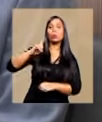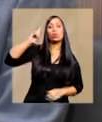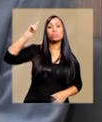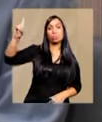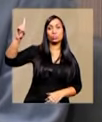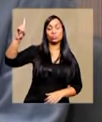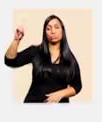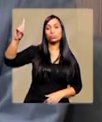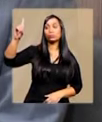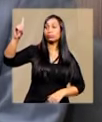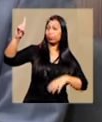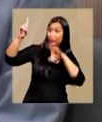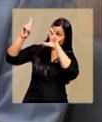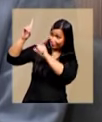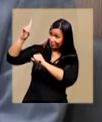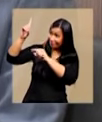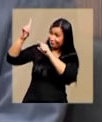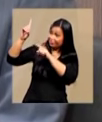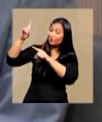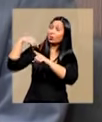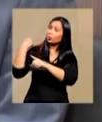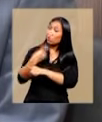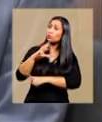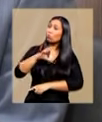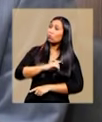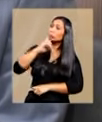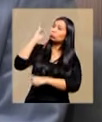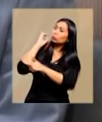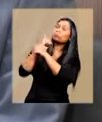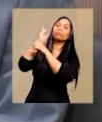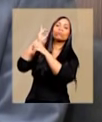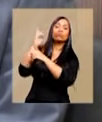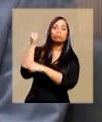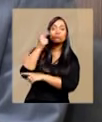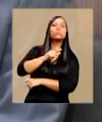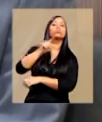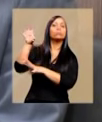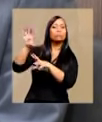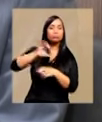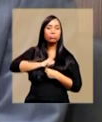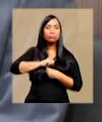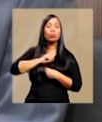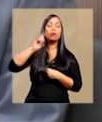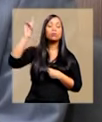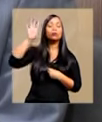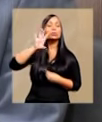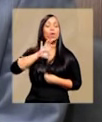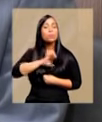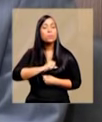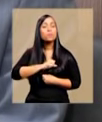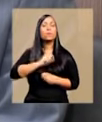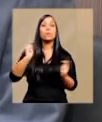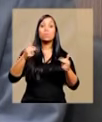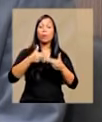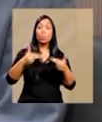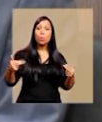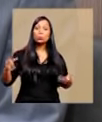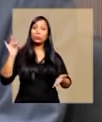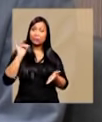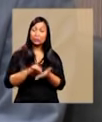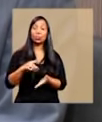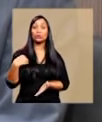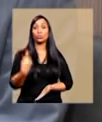a Deus. Quando nós descobrimos esse amor de Deus, o amor de Deus ele tem que se tornar